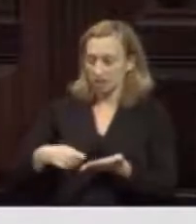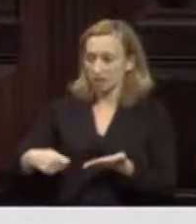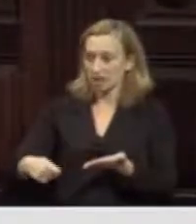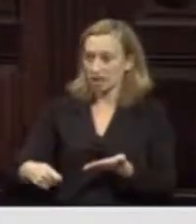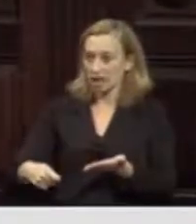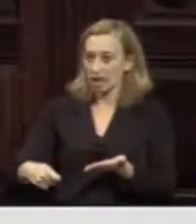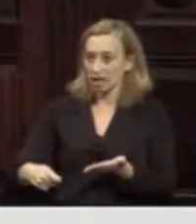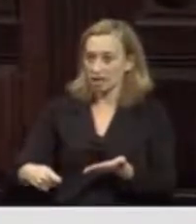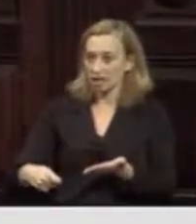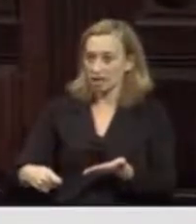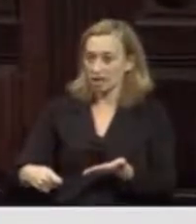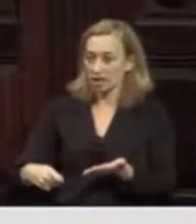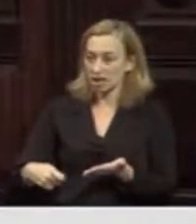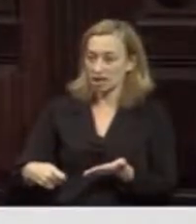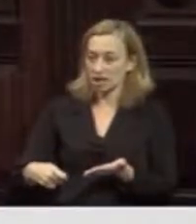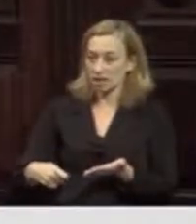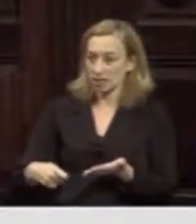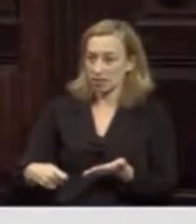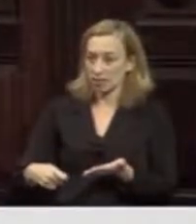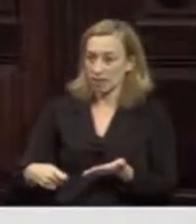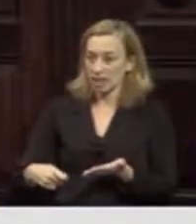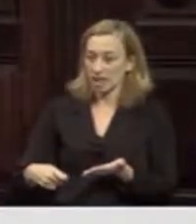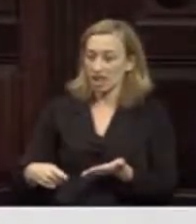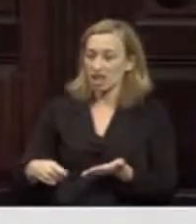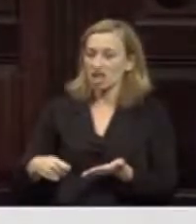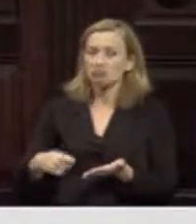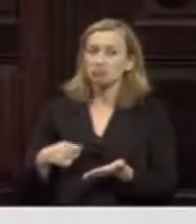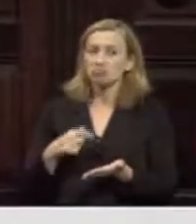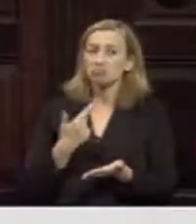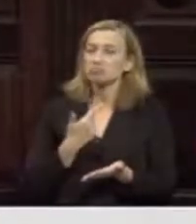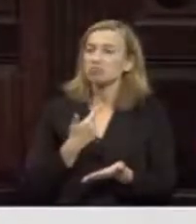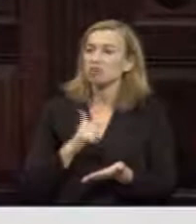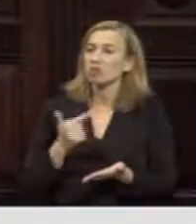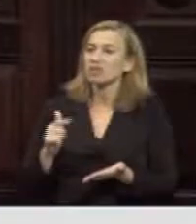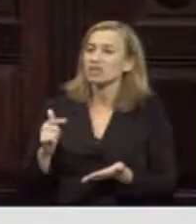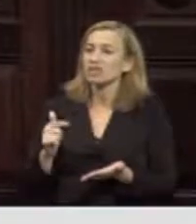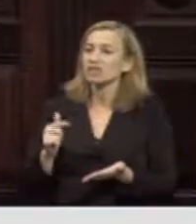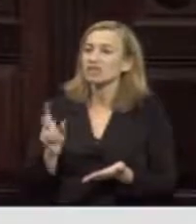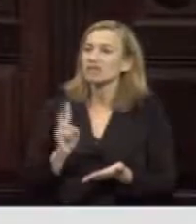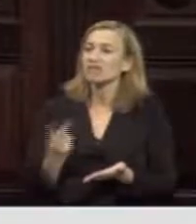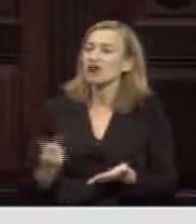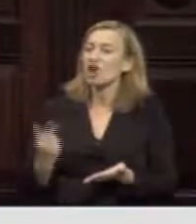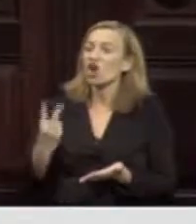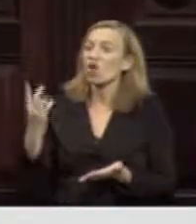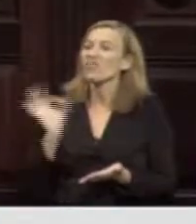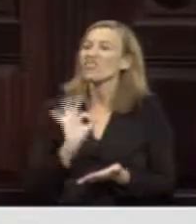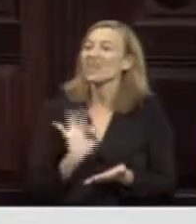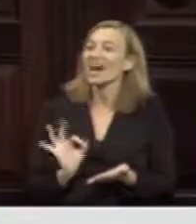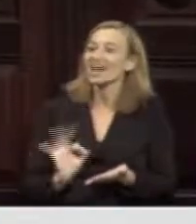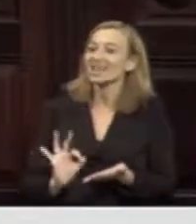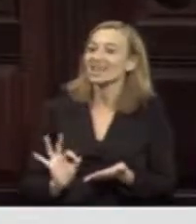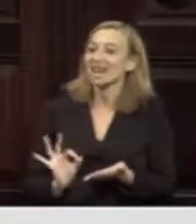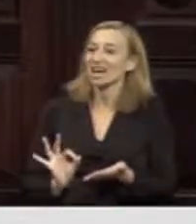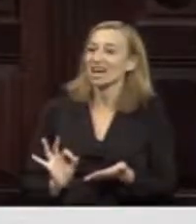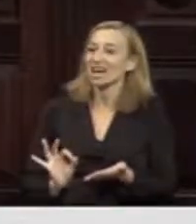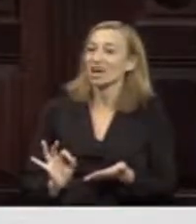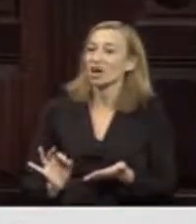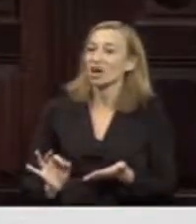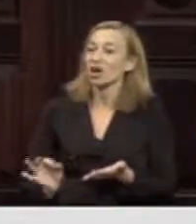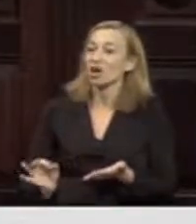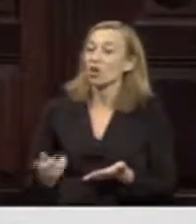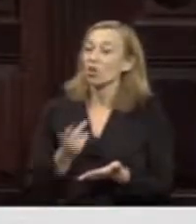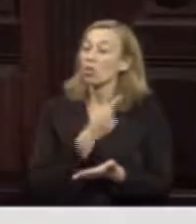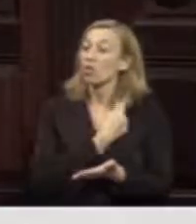nenhuma salvaguarda, sem estipular um valor da SEDAI, sem dizer quais seriam as garantias e